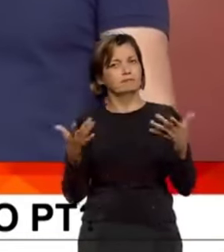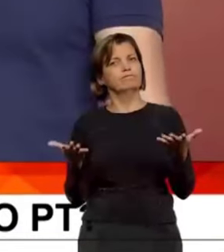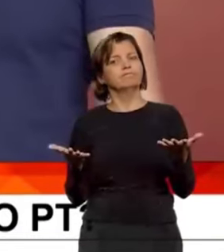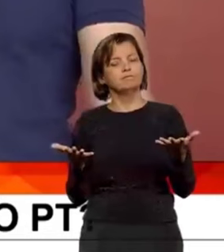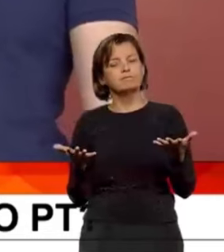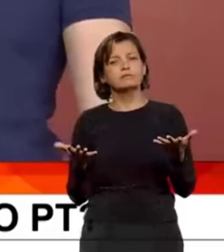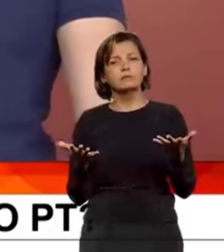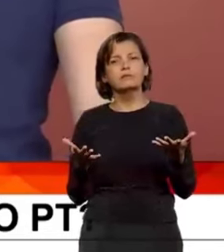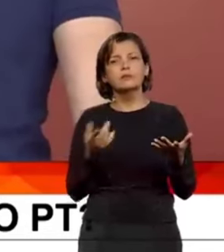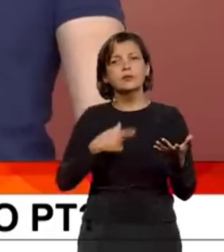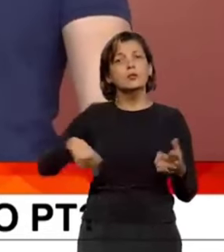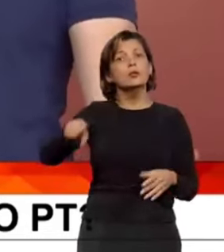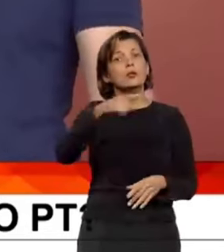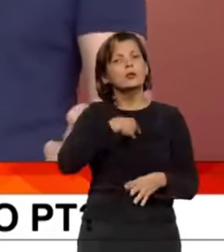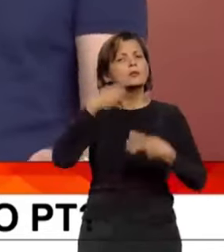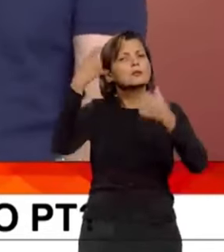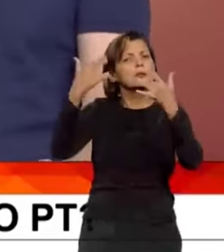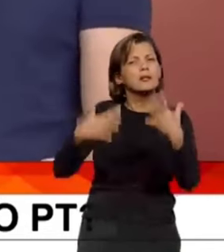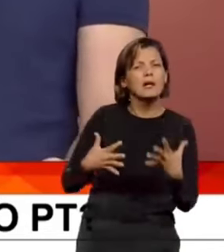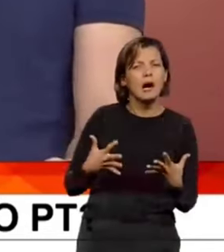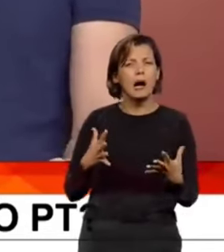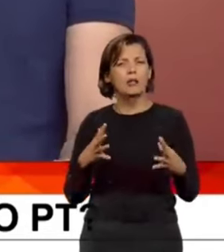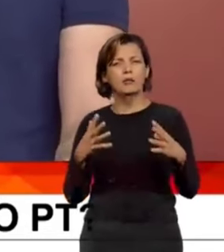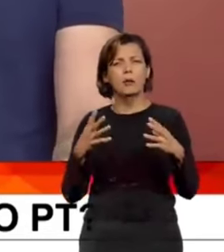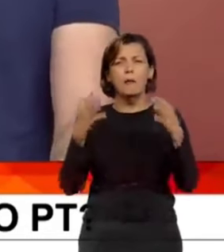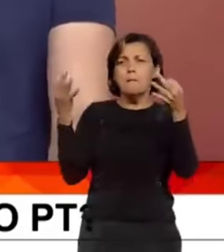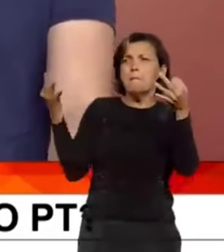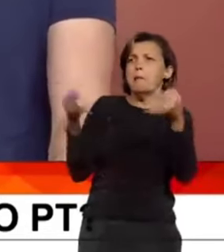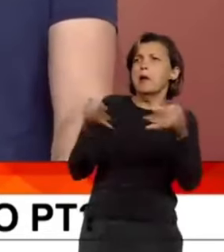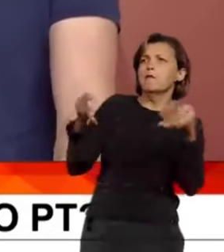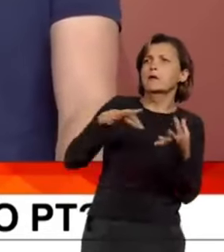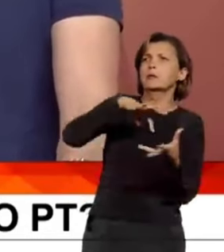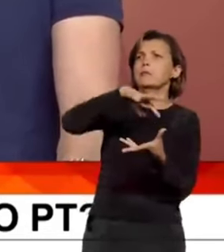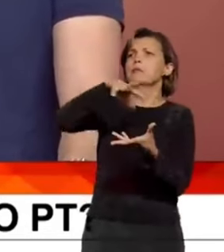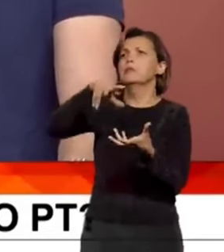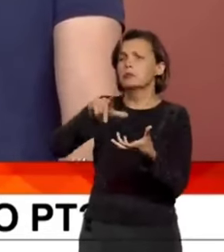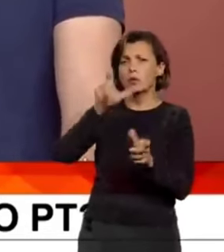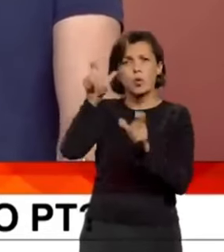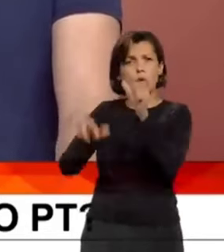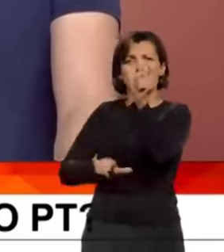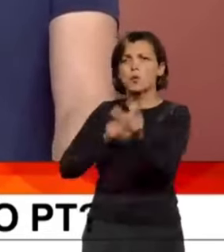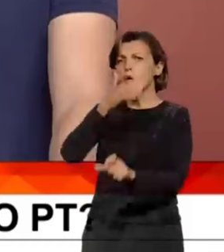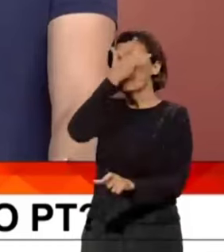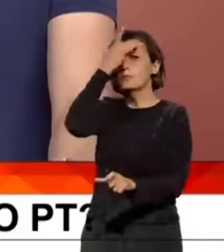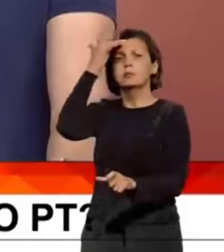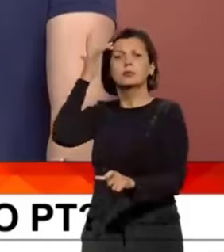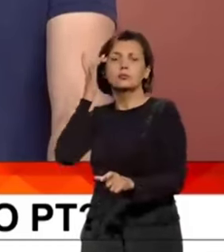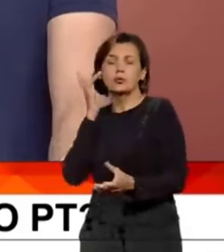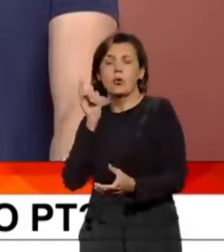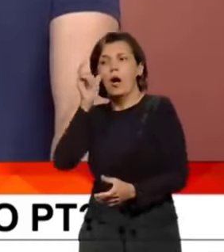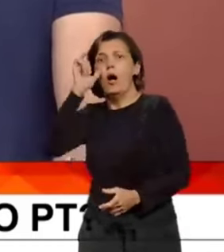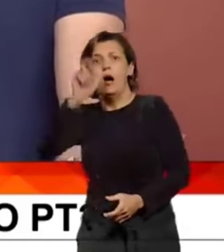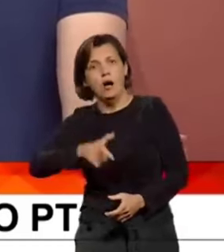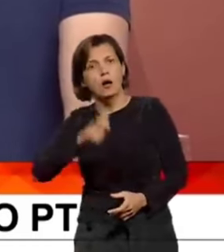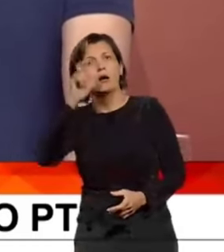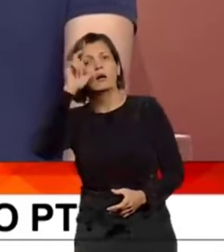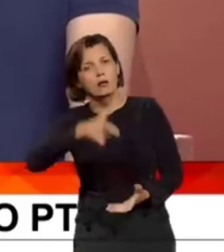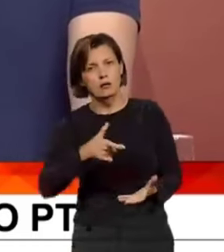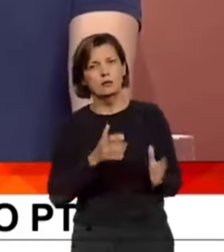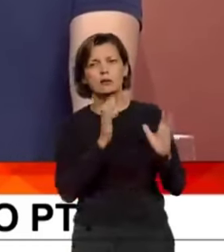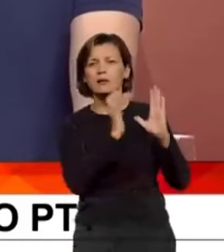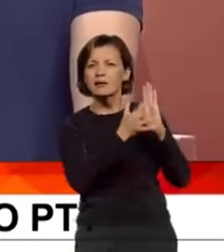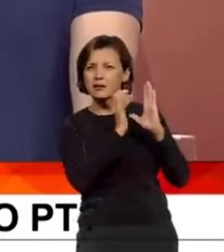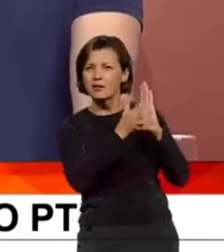não é perfeito nós não estamos falando de Um Mundo Ideal estamos falando de um mundo real de pessoas que têm